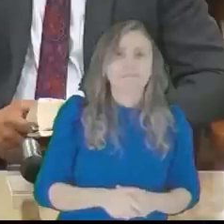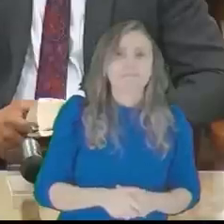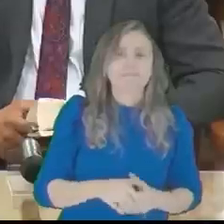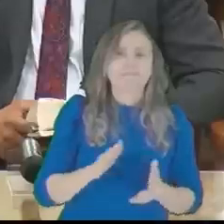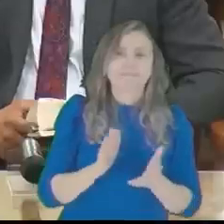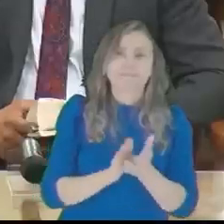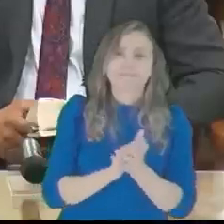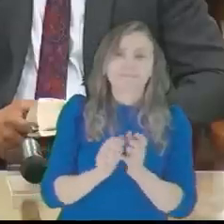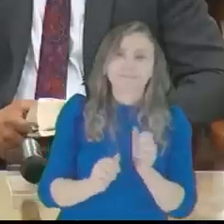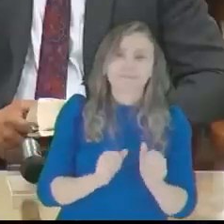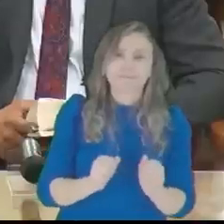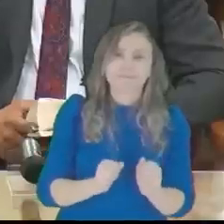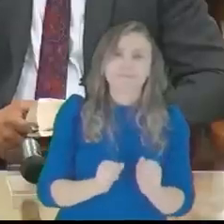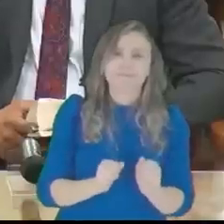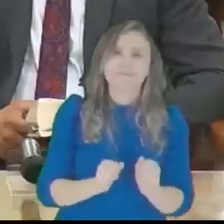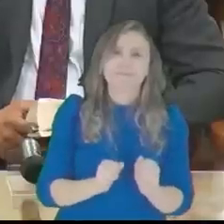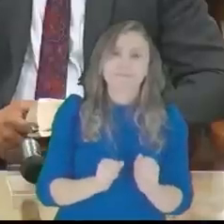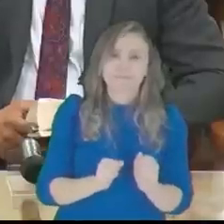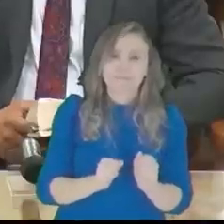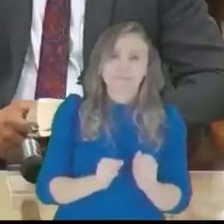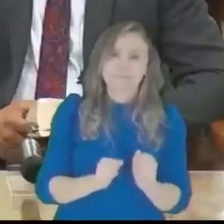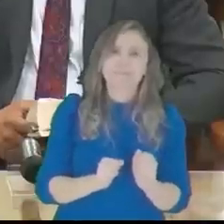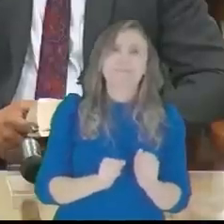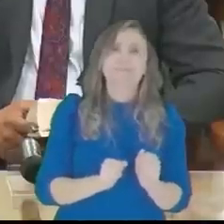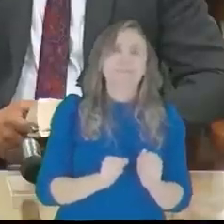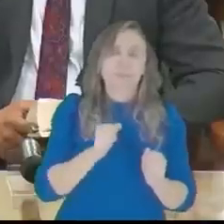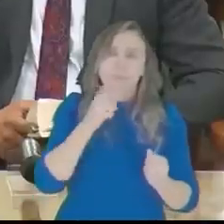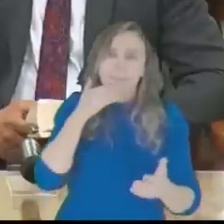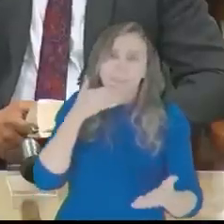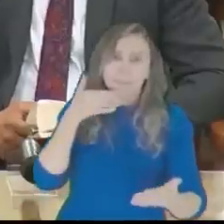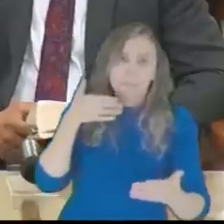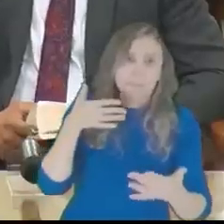Aleluia. Essa palavra está preparando a igreja para um derramamento